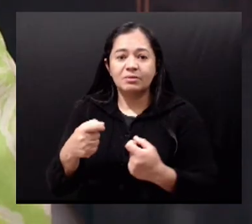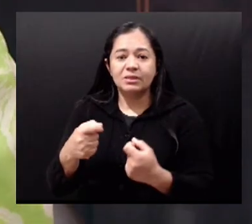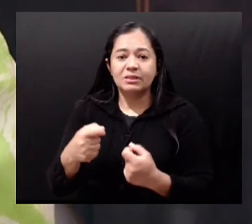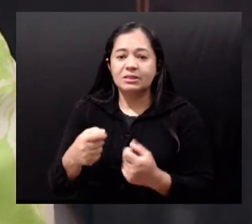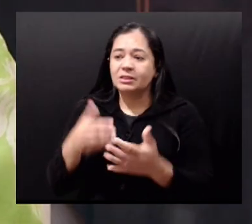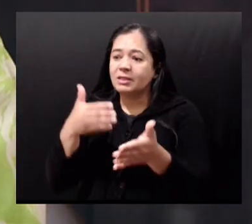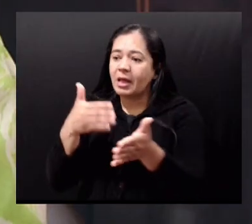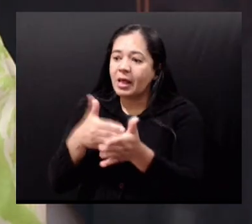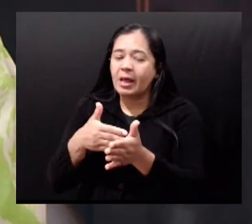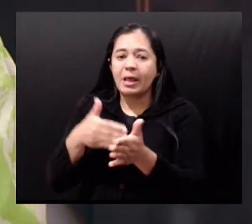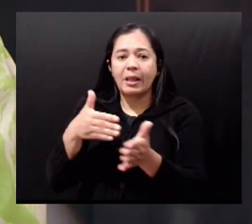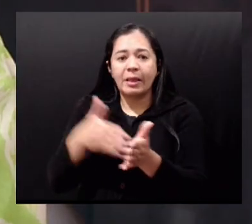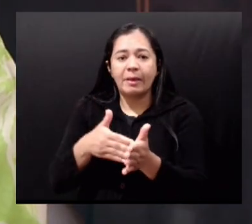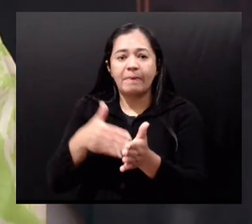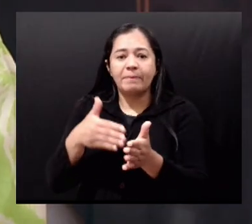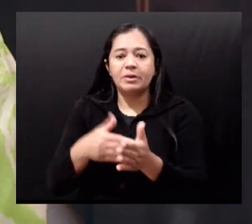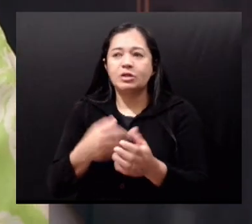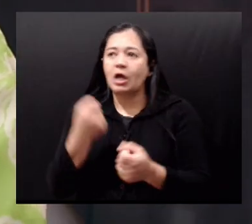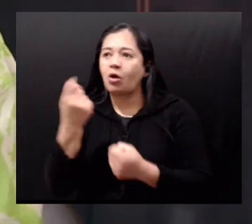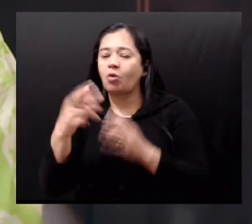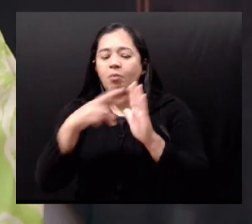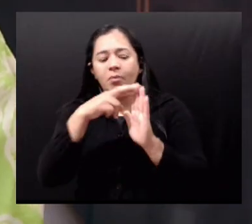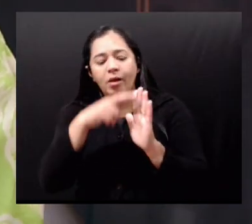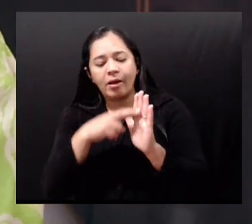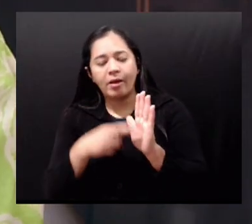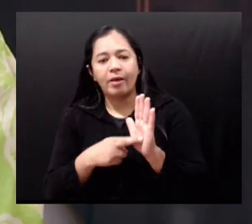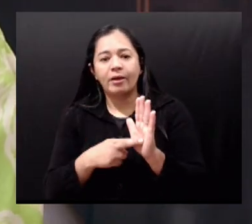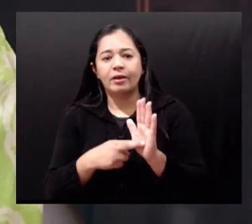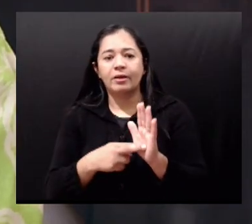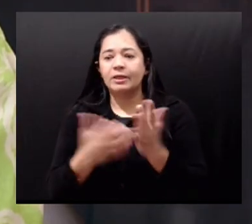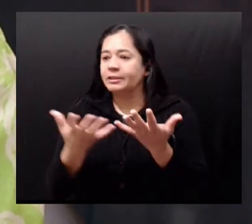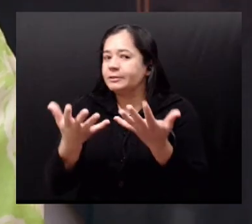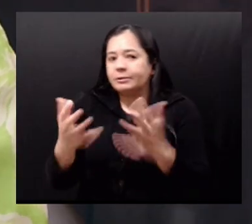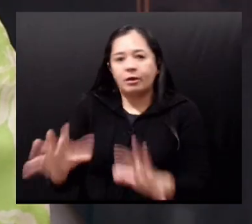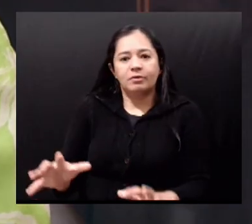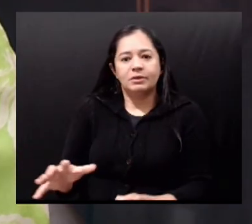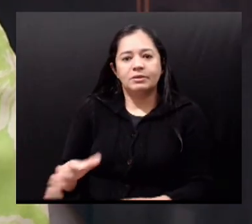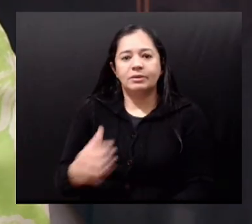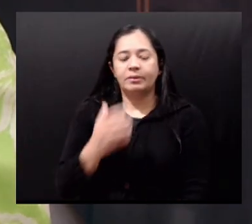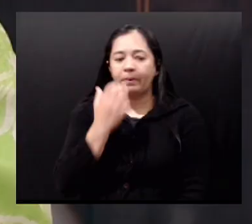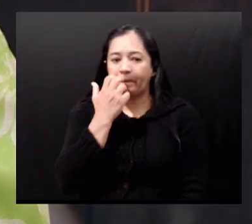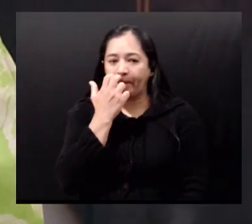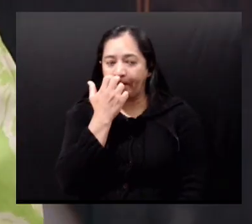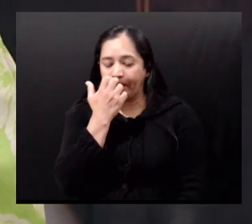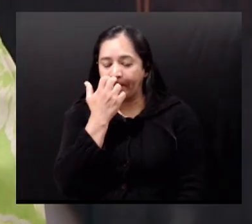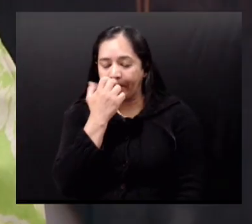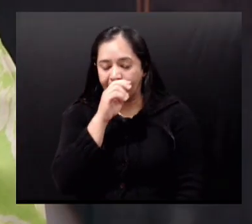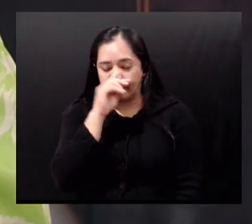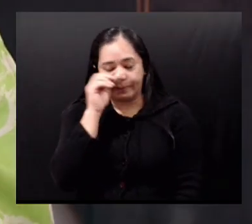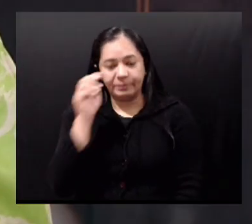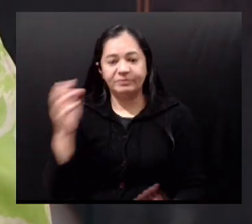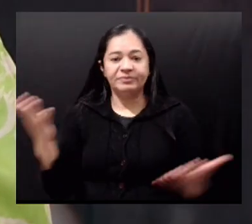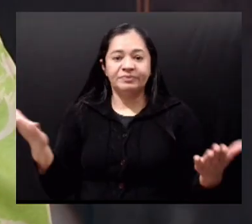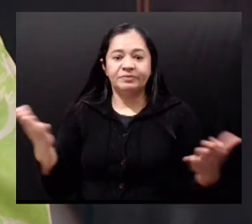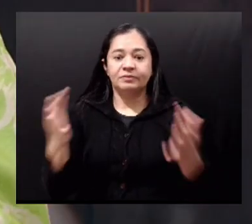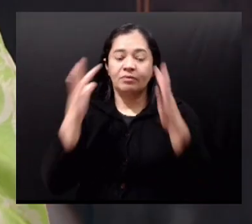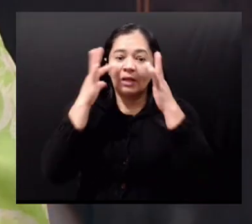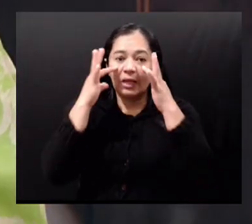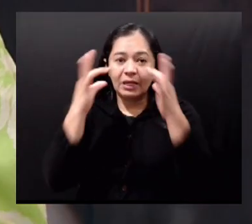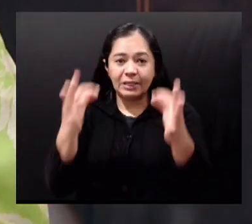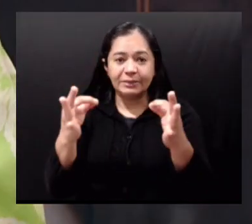umas regras, uns combinados dentro de casa, não aceita. uhum. Então, fica atenta às pequenas